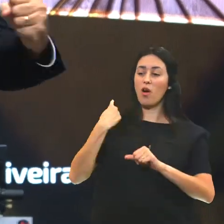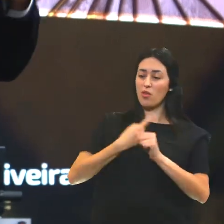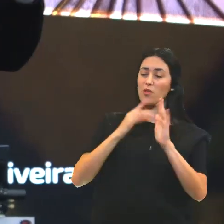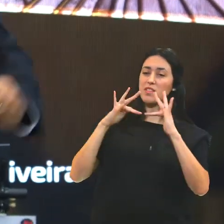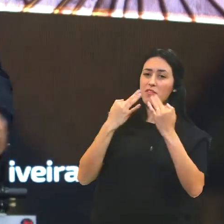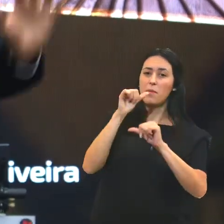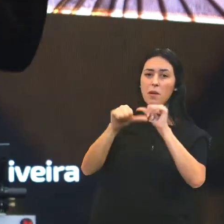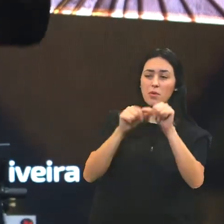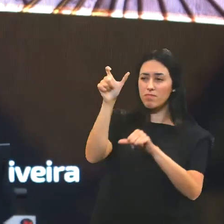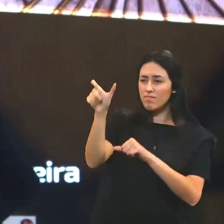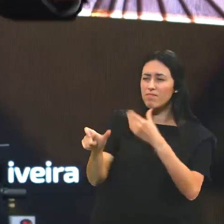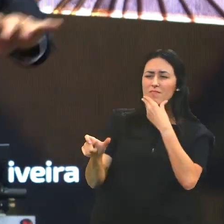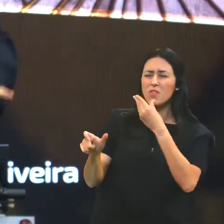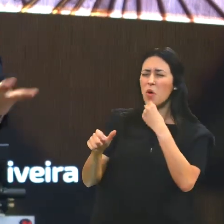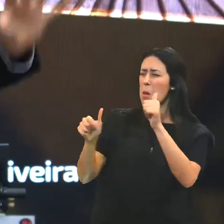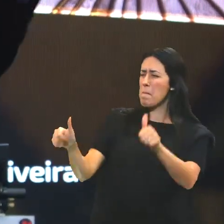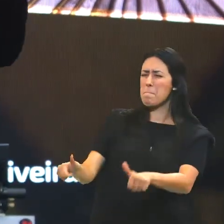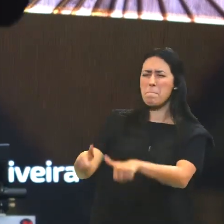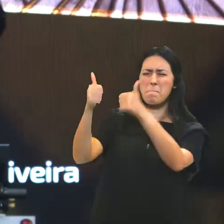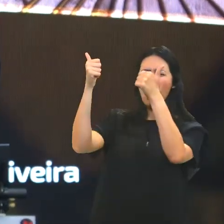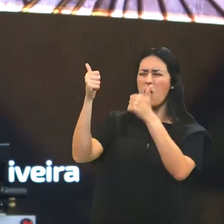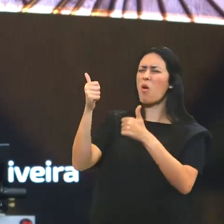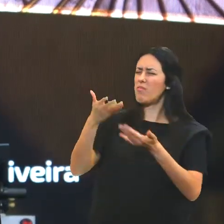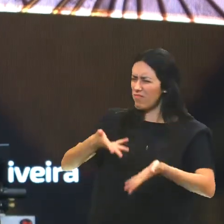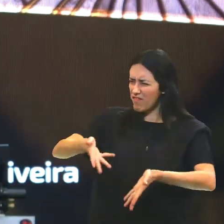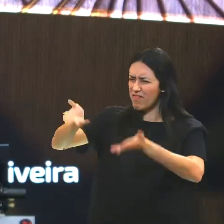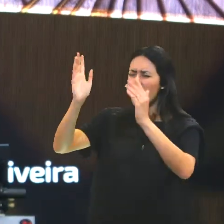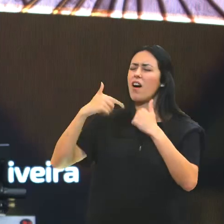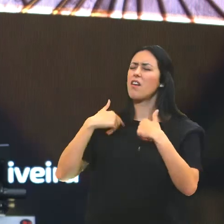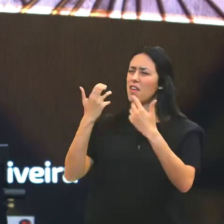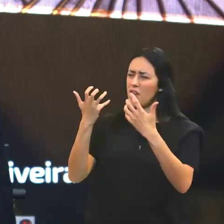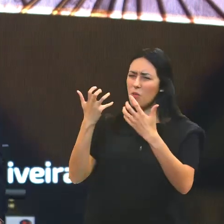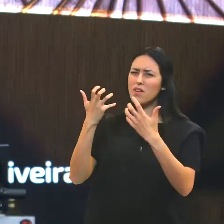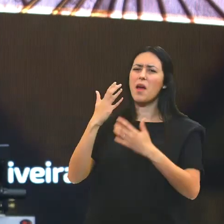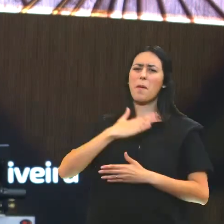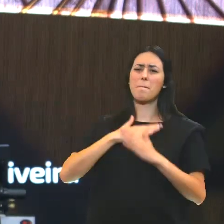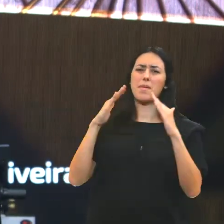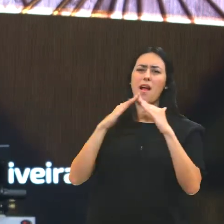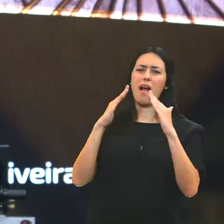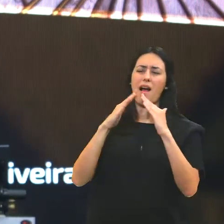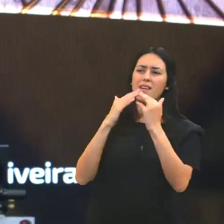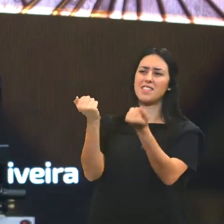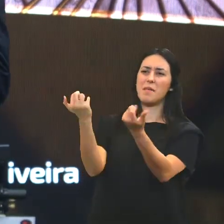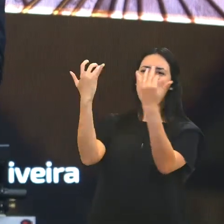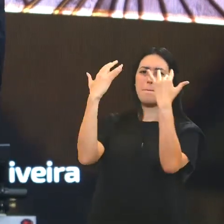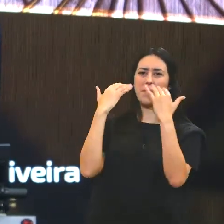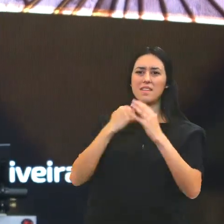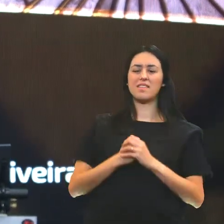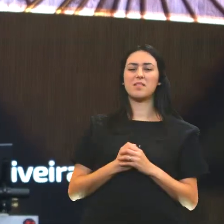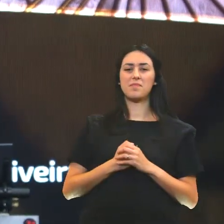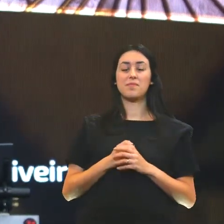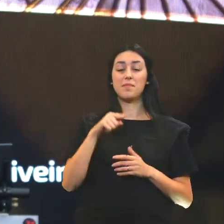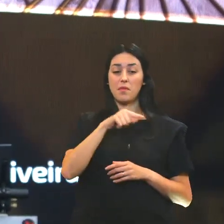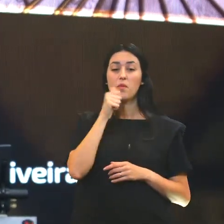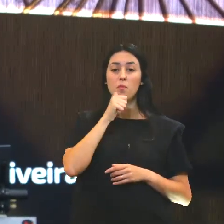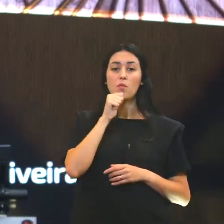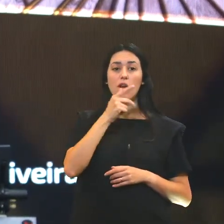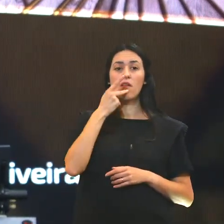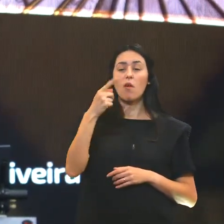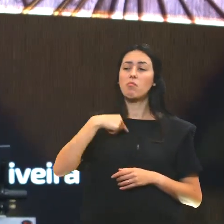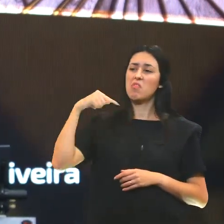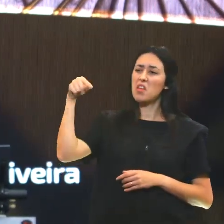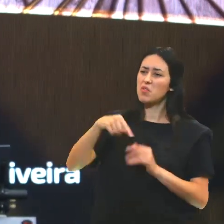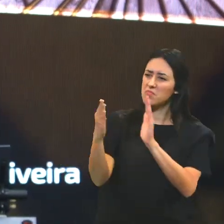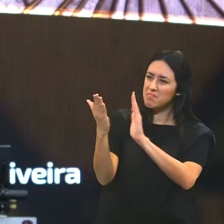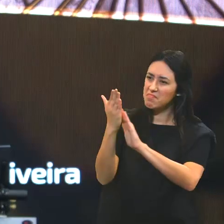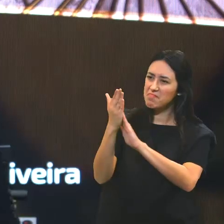é um homem melhor, vai, porque eu quero essa bênção na minha casa. E ela falou, eu vim para dar parabéns para ele, porque